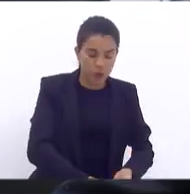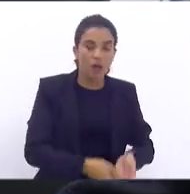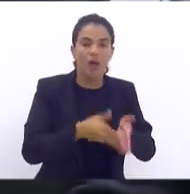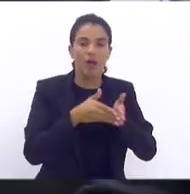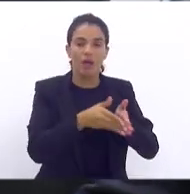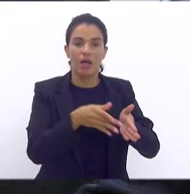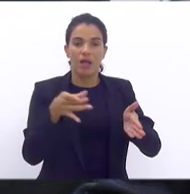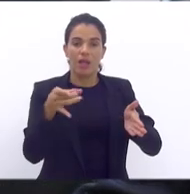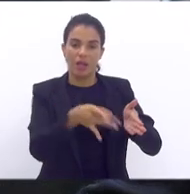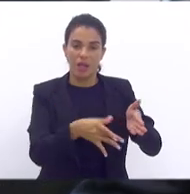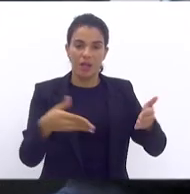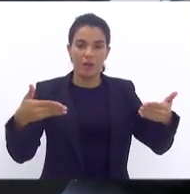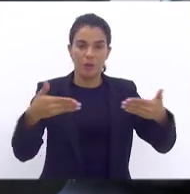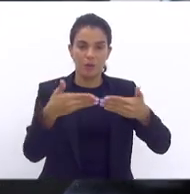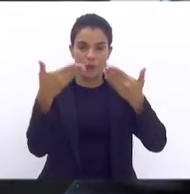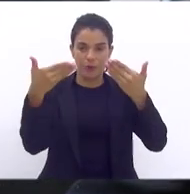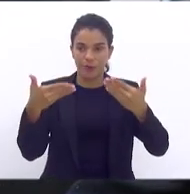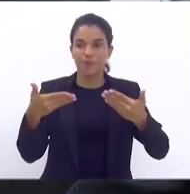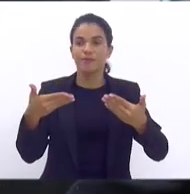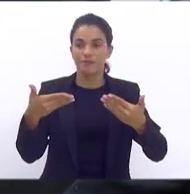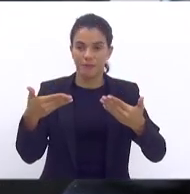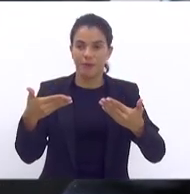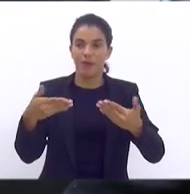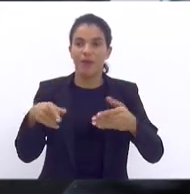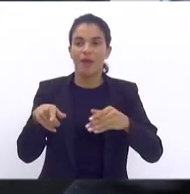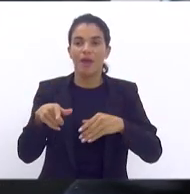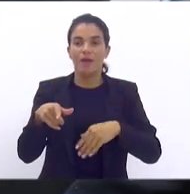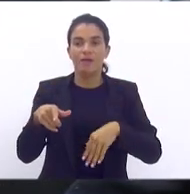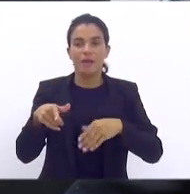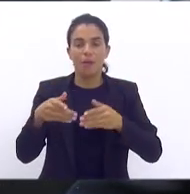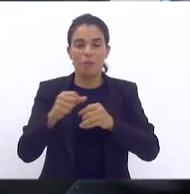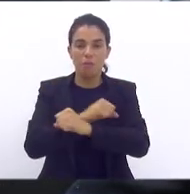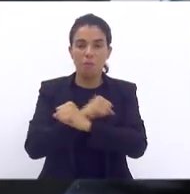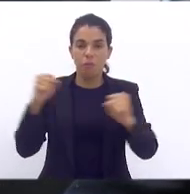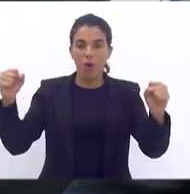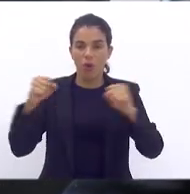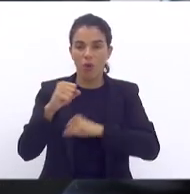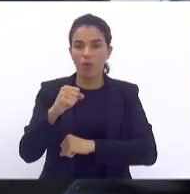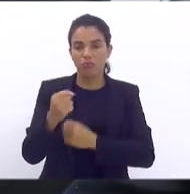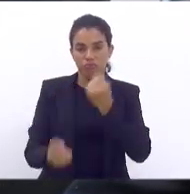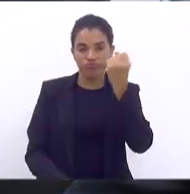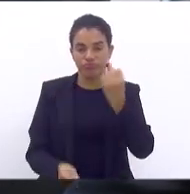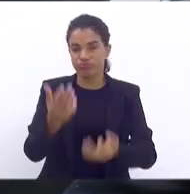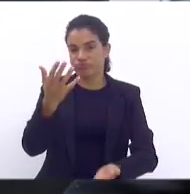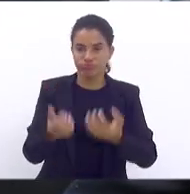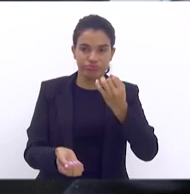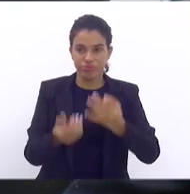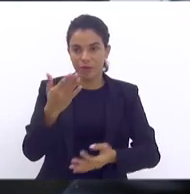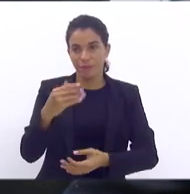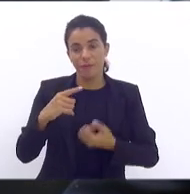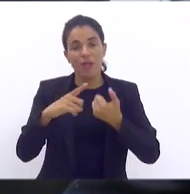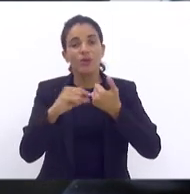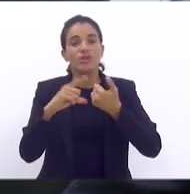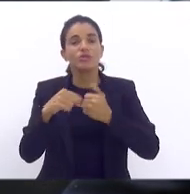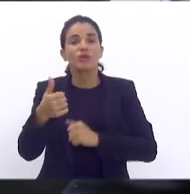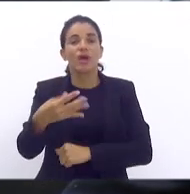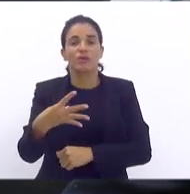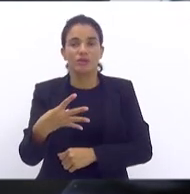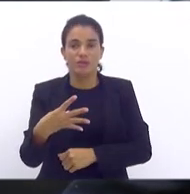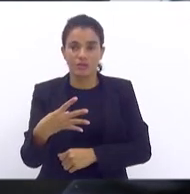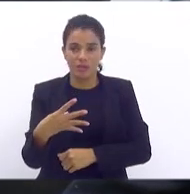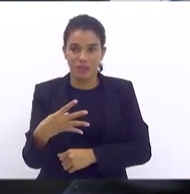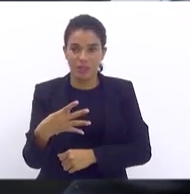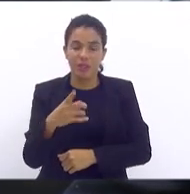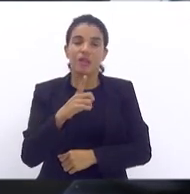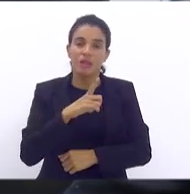encalhe, colisão, água aberta, explosão, incêndio. Ora, está aqui no artigo 14.